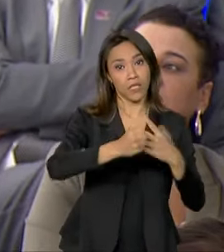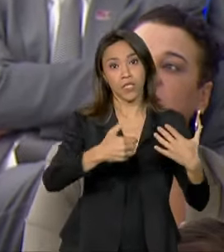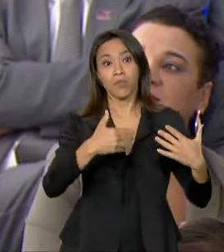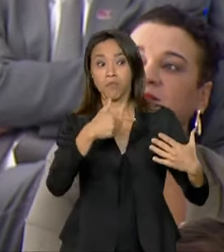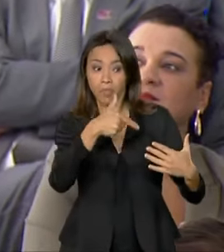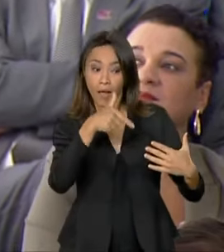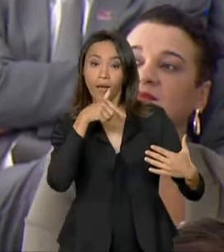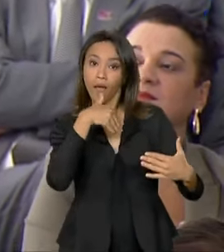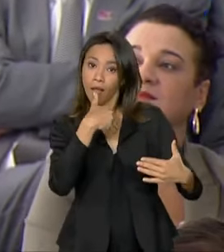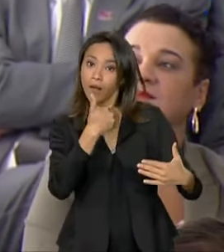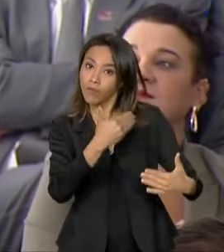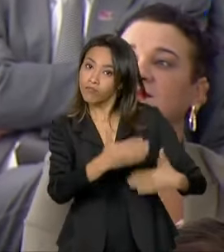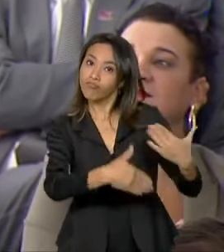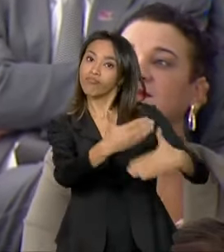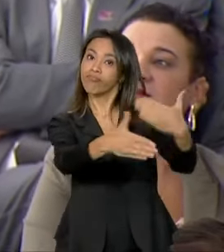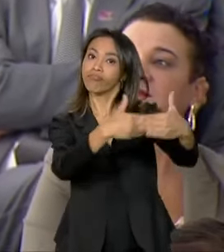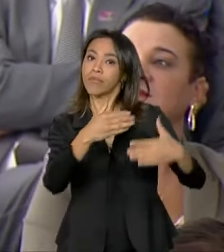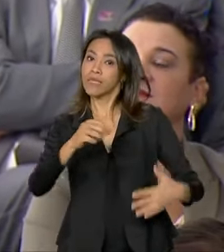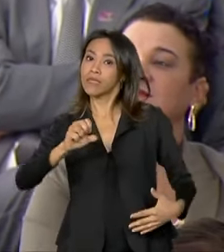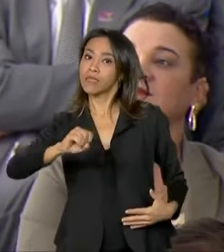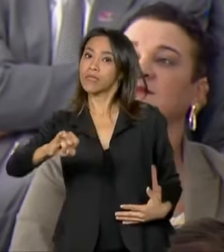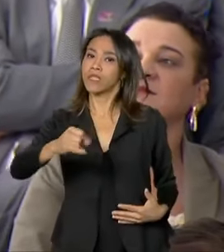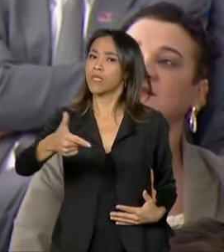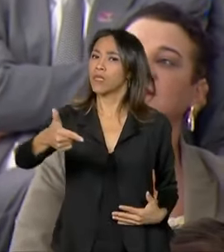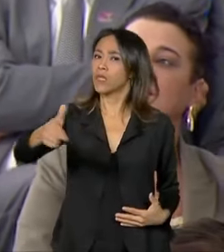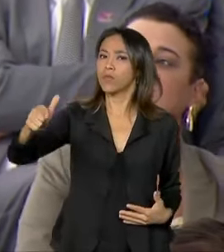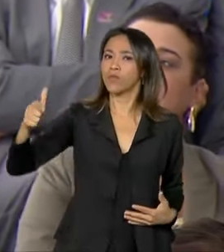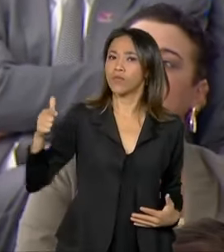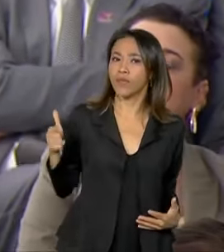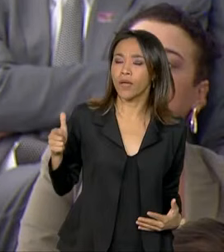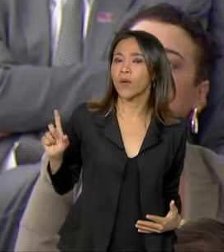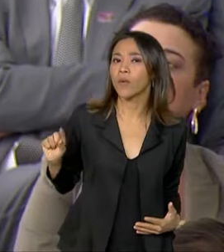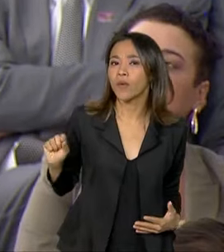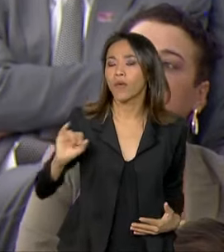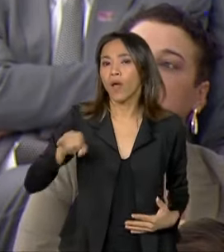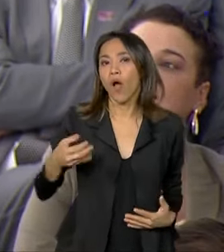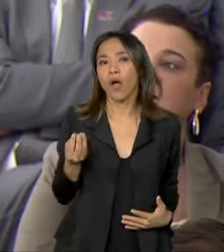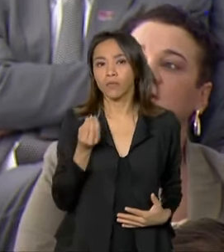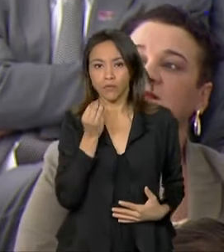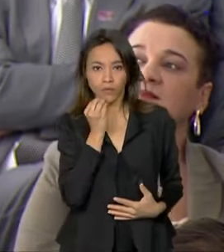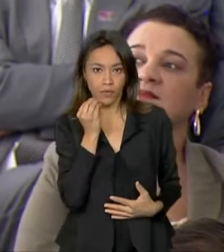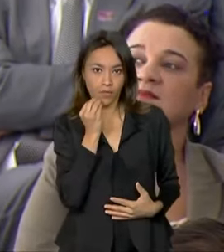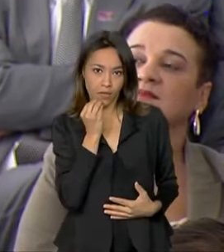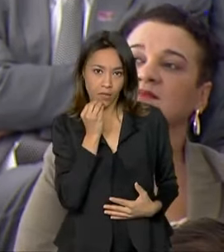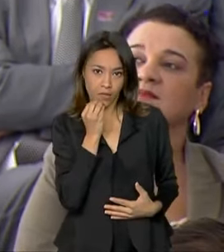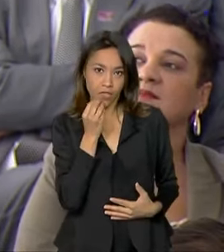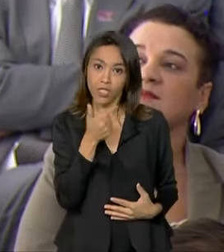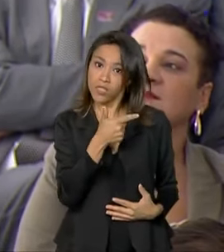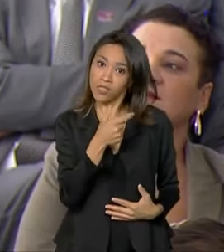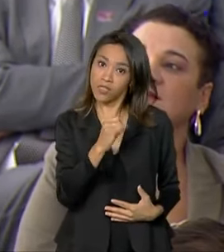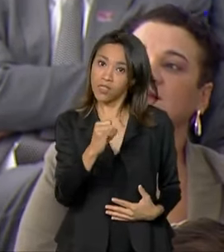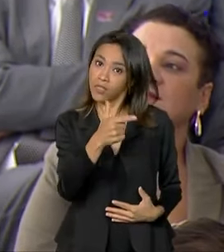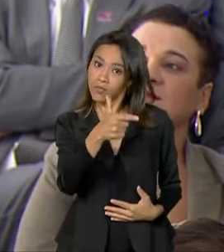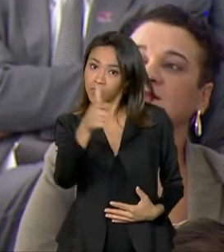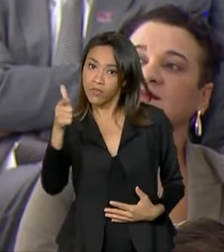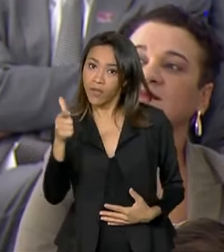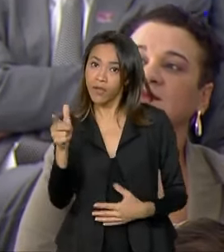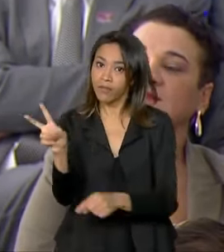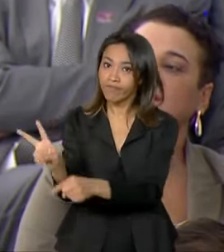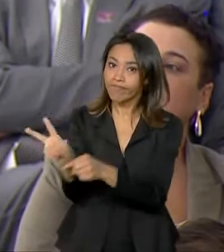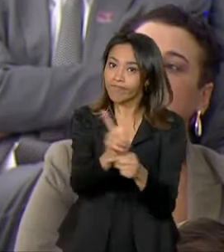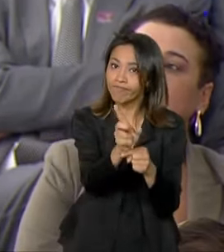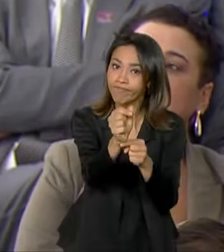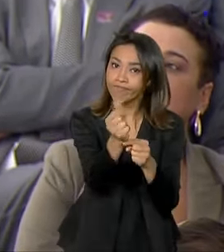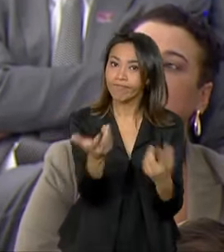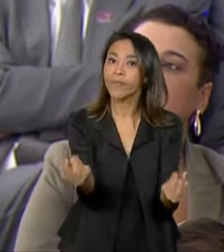desenvolver, se ela não tiver condições de ter oportunidade e se ela não tiver crédito.